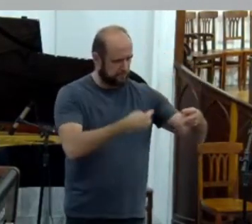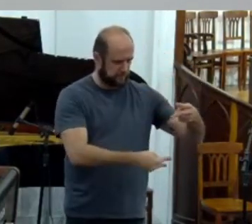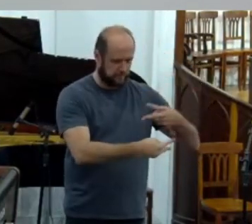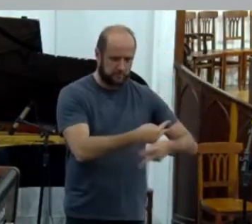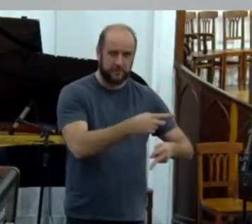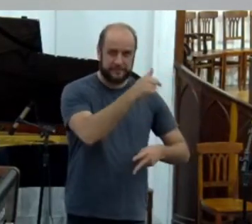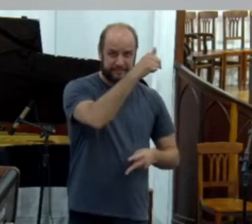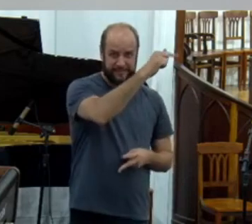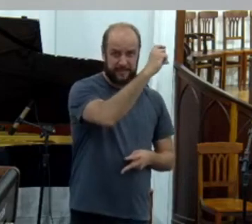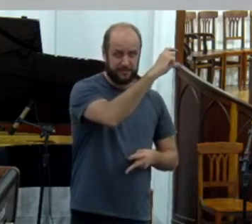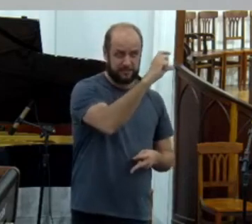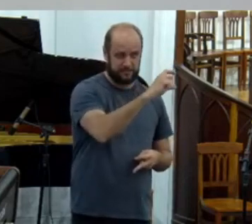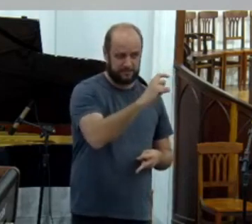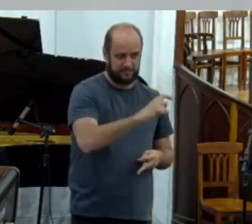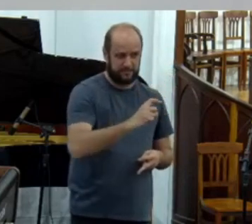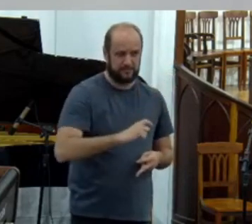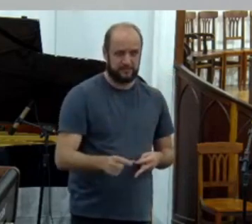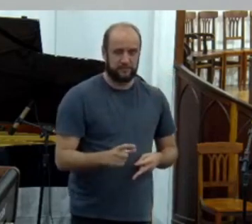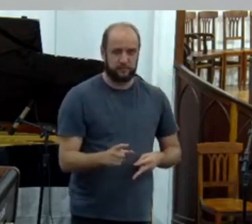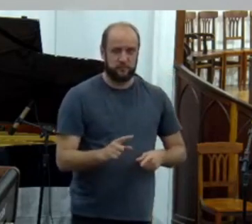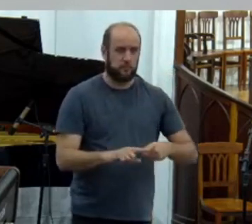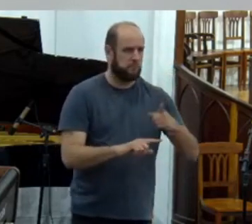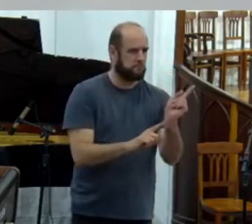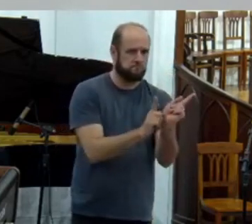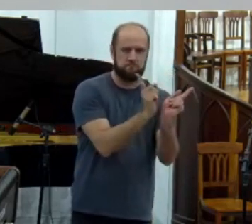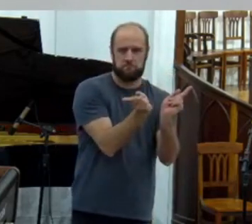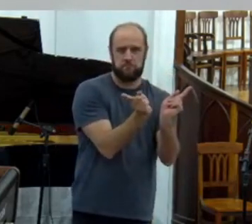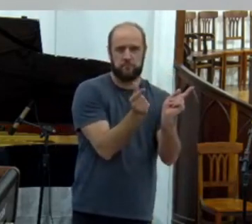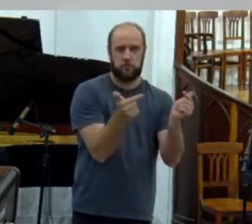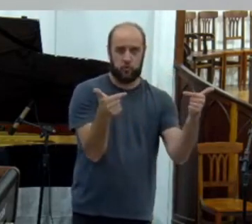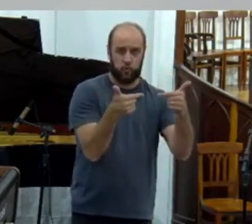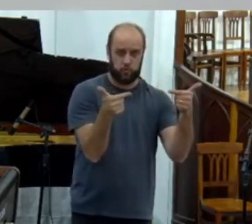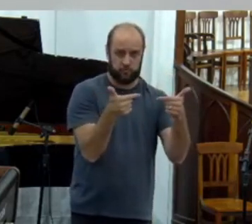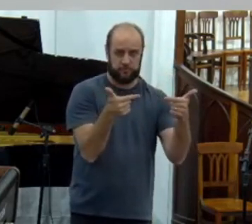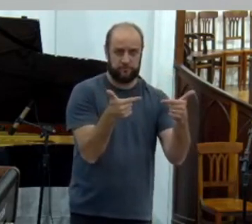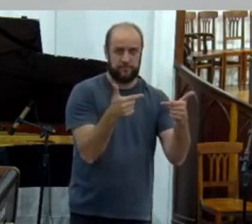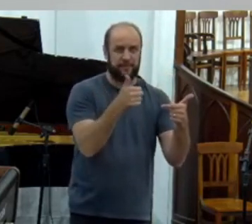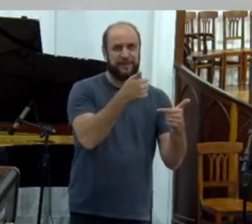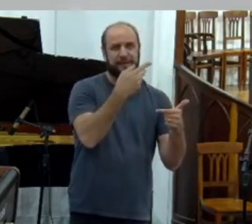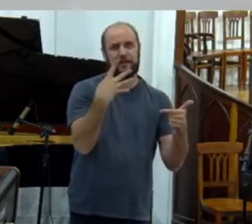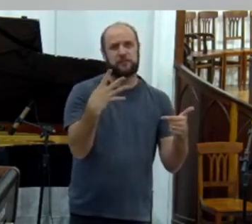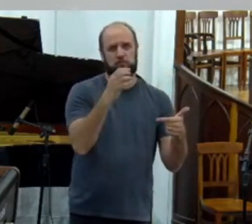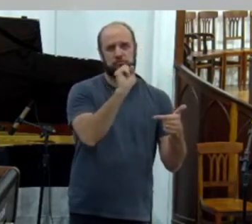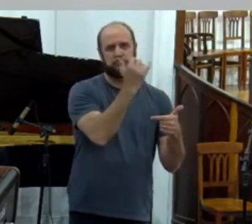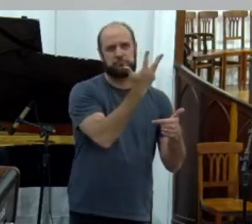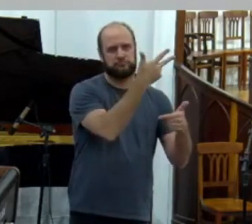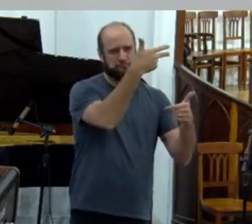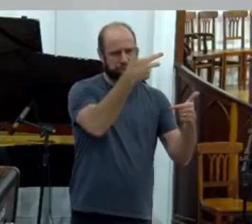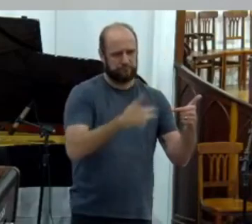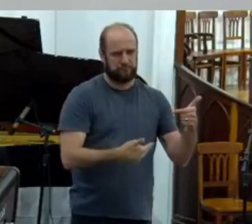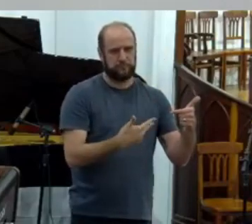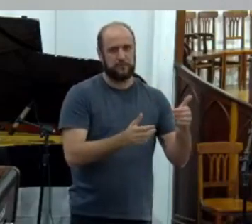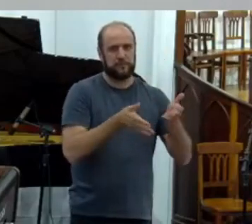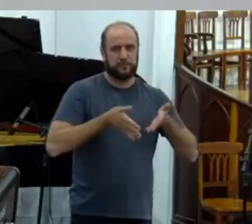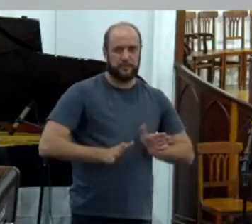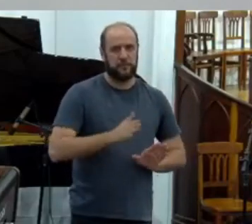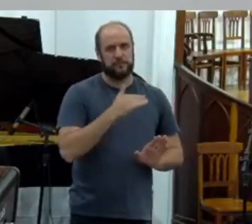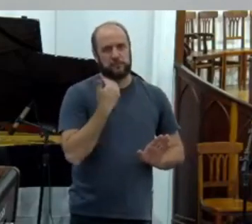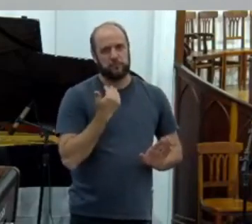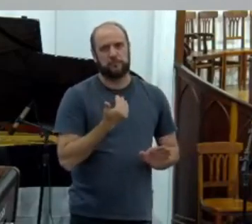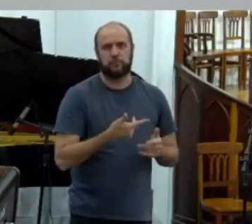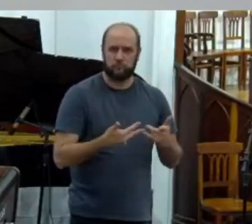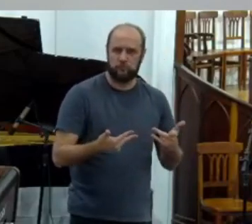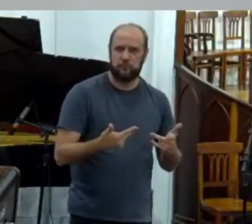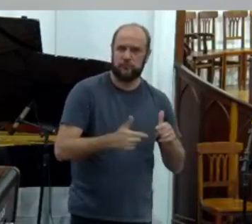2 extremidades em cada um deles, totalizando 14, então, elementos. Nascer, morrer, 14